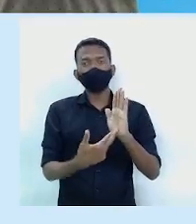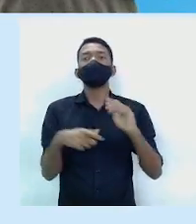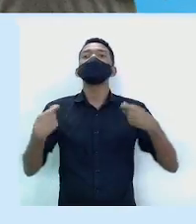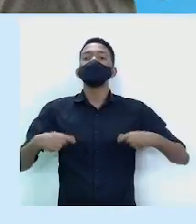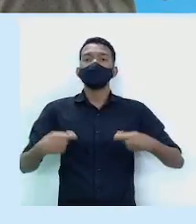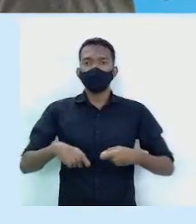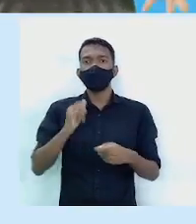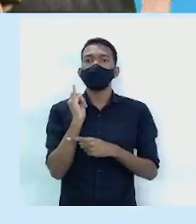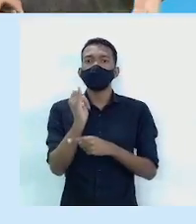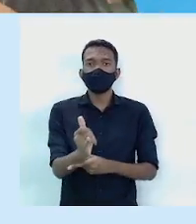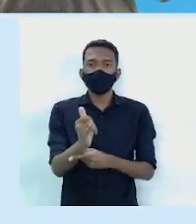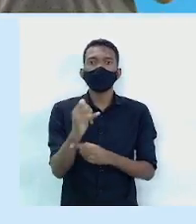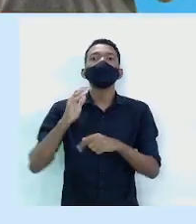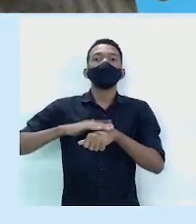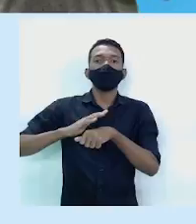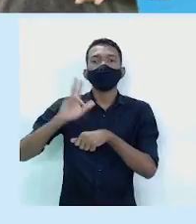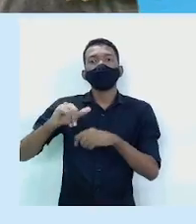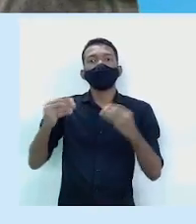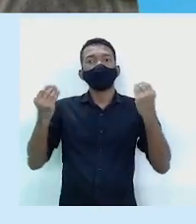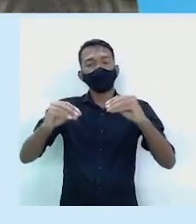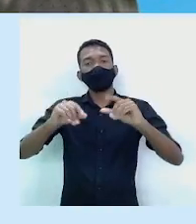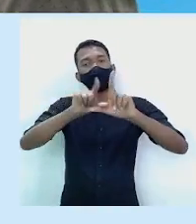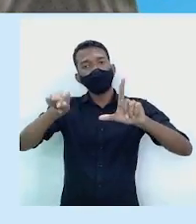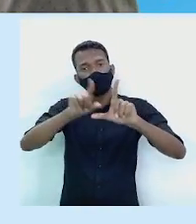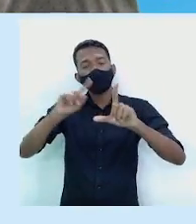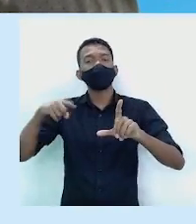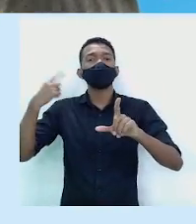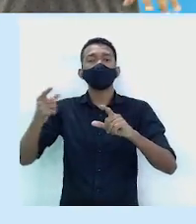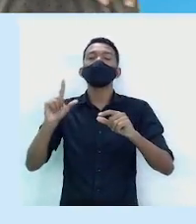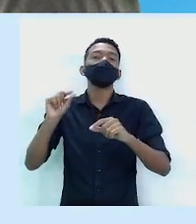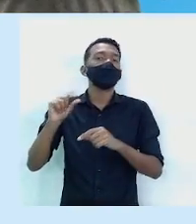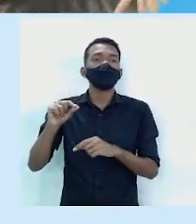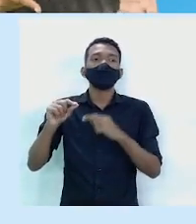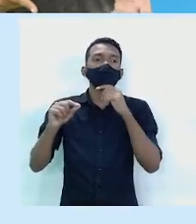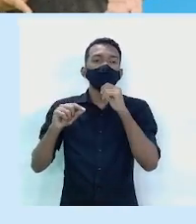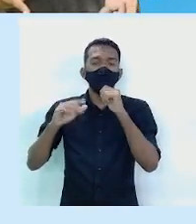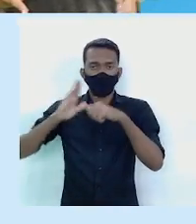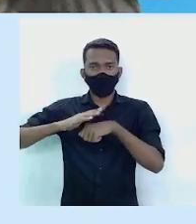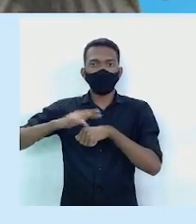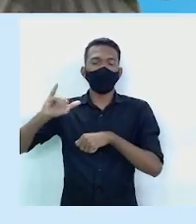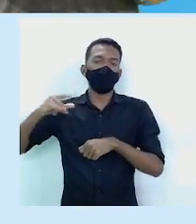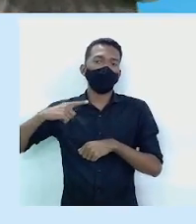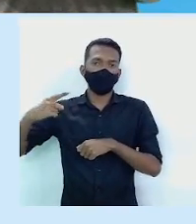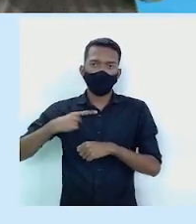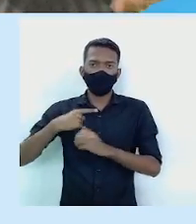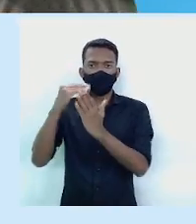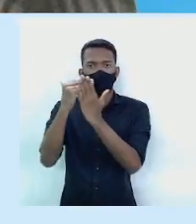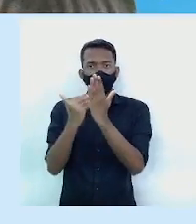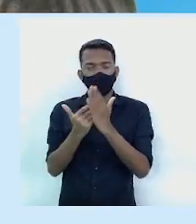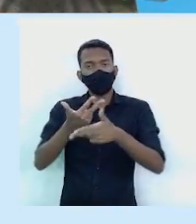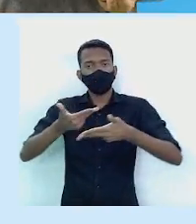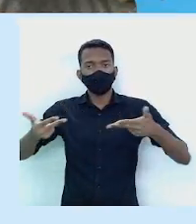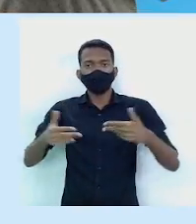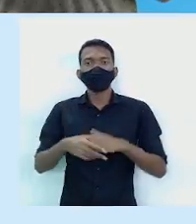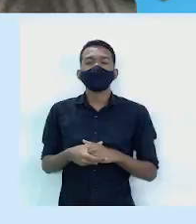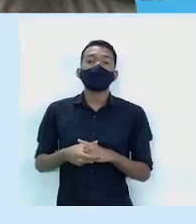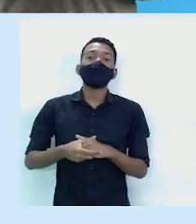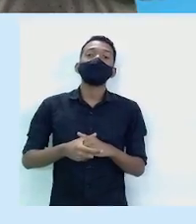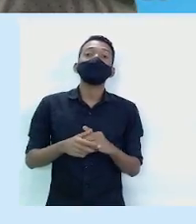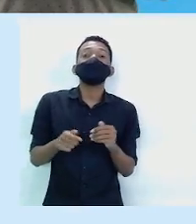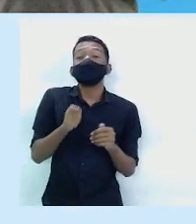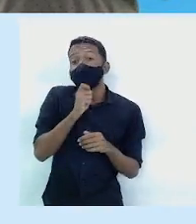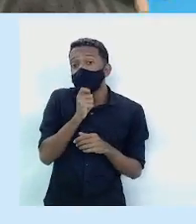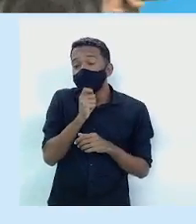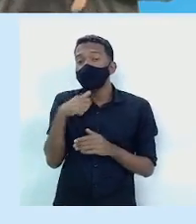dizer em que momento vai entrar uma legenda, em que momento vai ter um corte, e assim por diante, certo? Ainda quando a gente